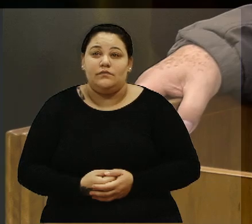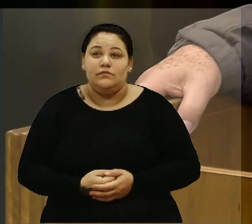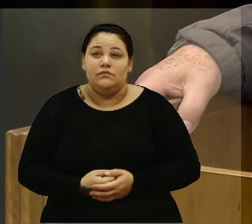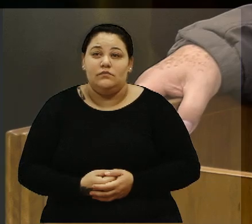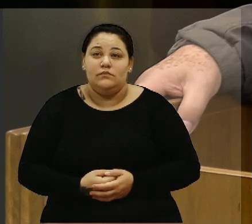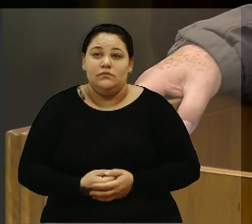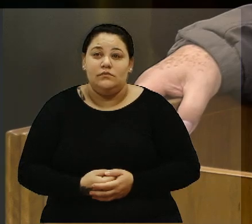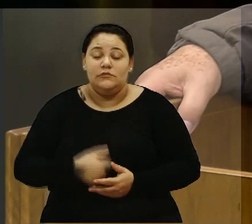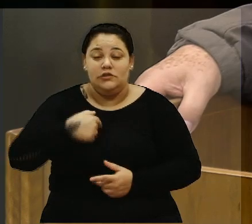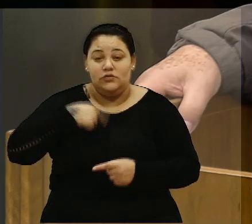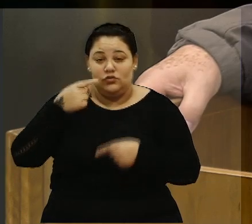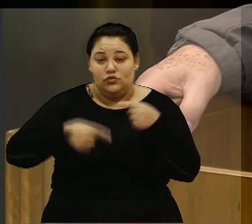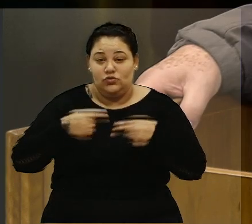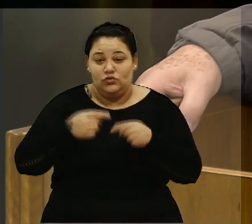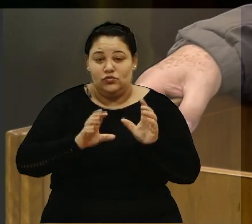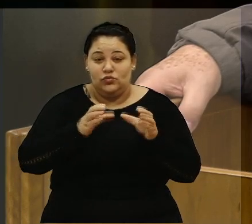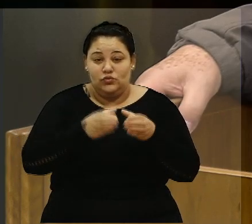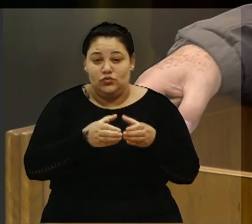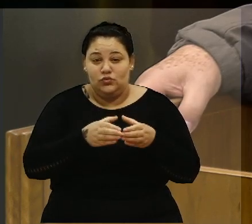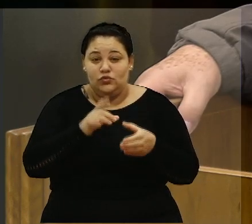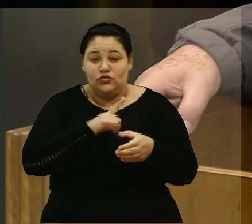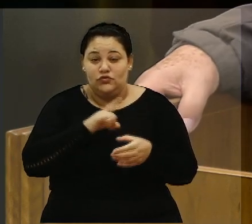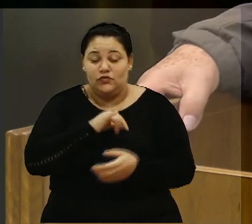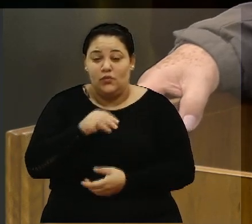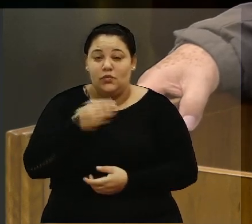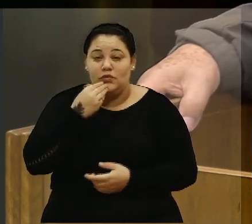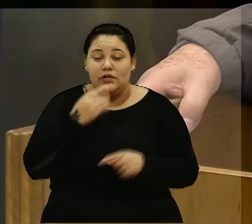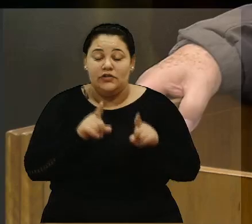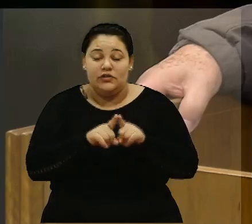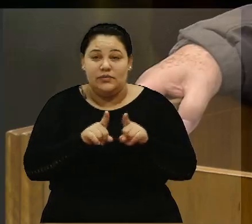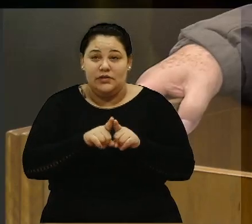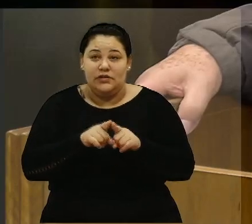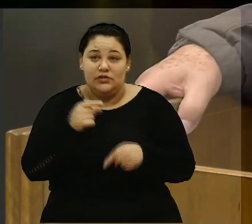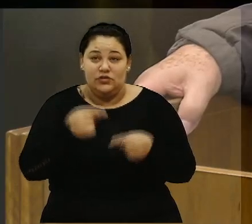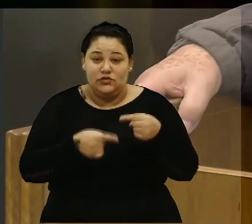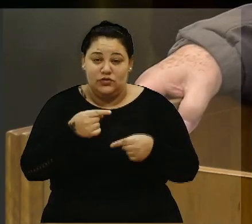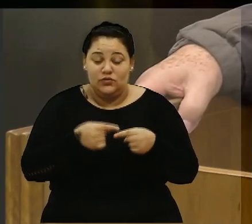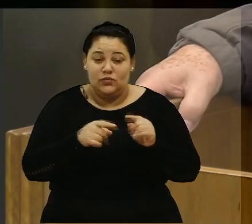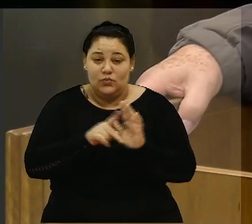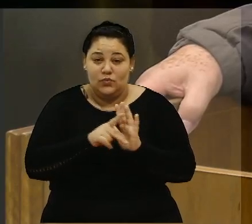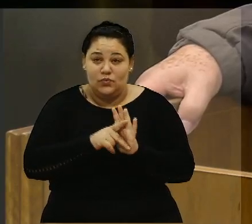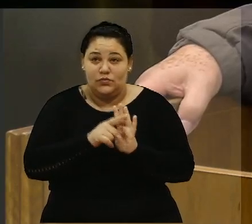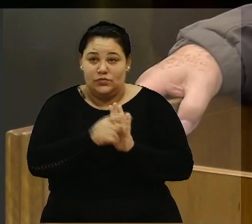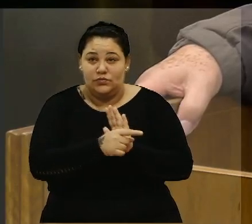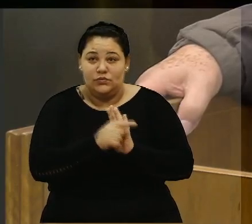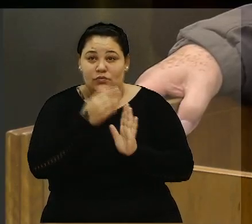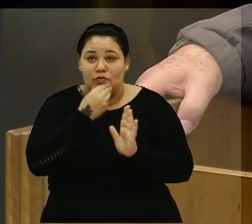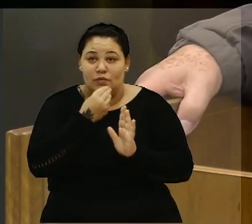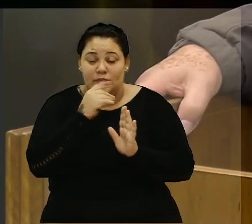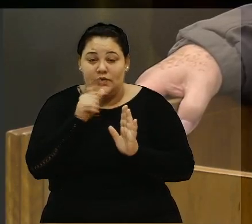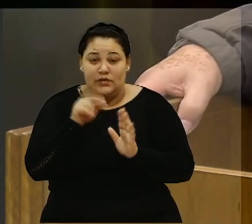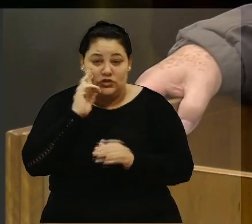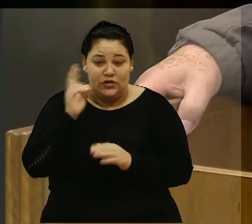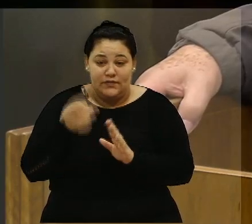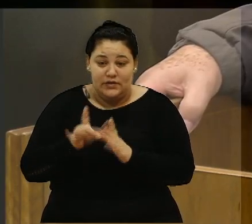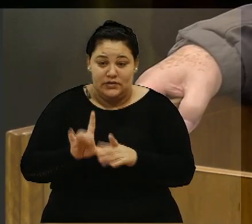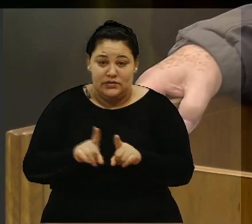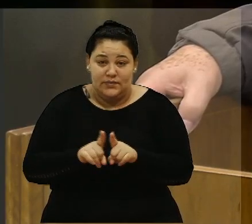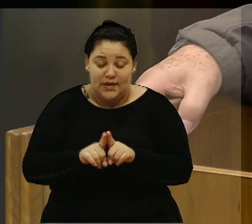discutindo com a nossa equipe, surgiu a oportunidade, e discutindo com o próprio Caberlon, que tinha sido o diretor anterior,